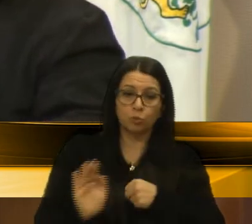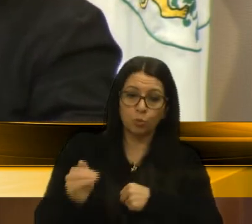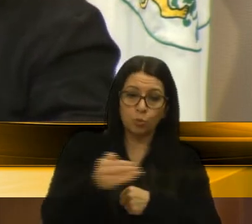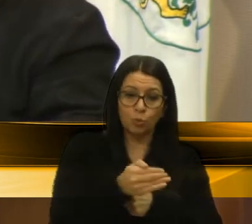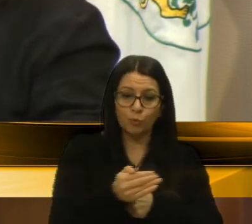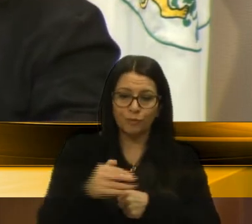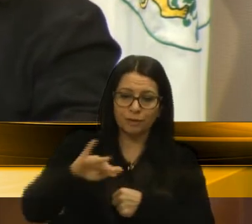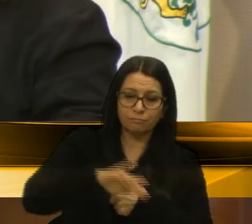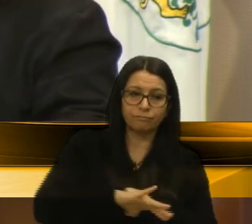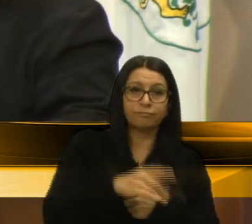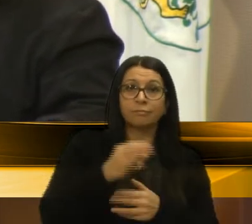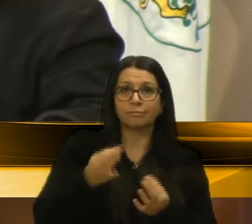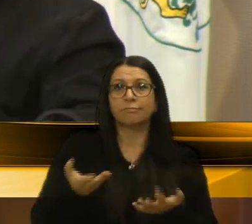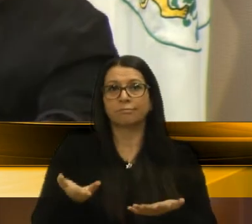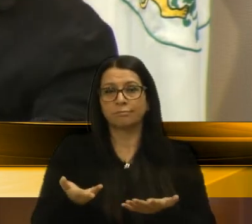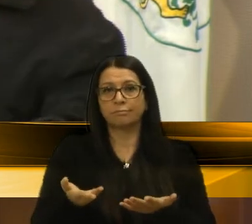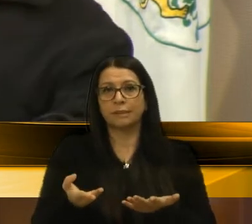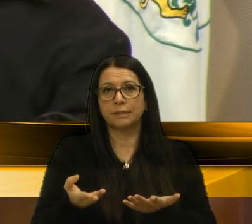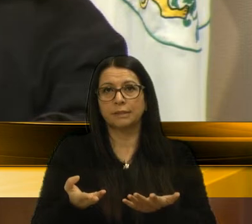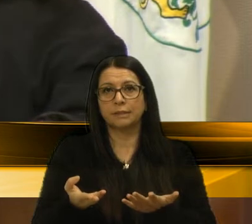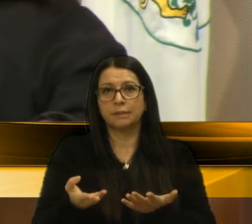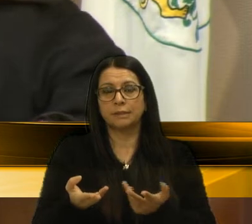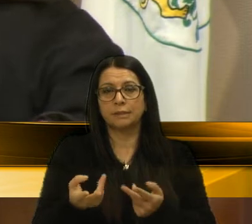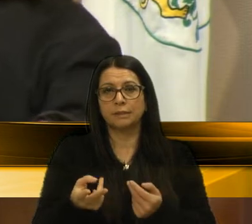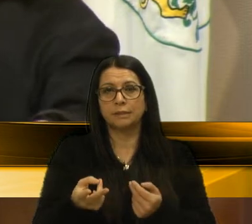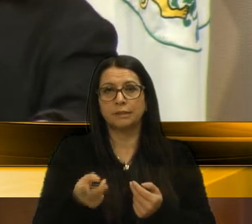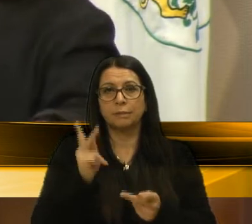nível, né? O pessoal procurando